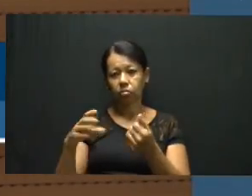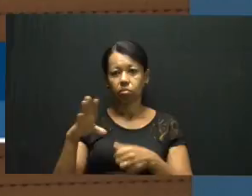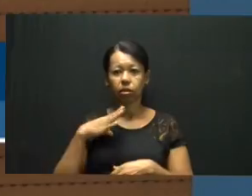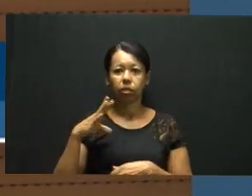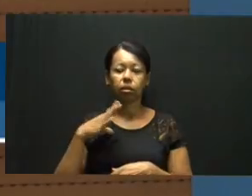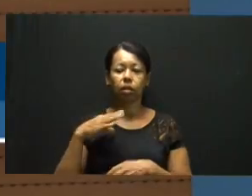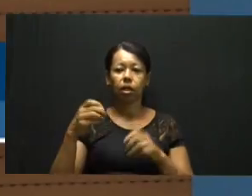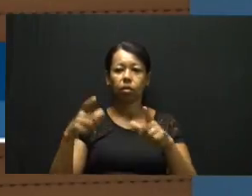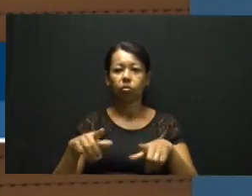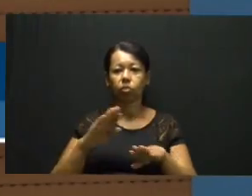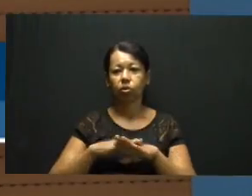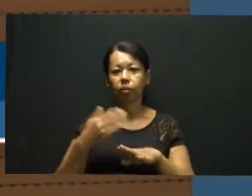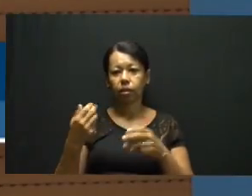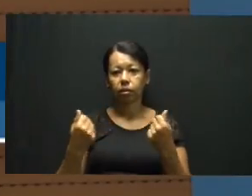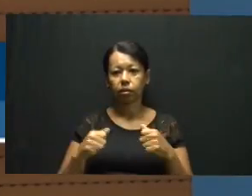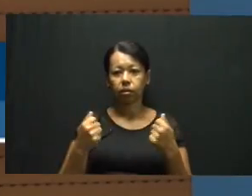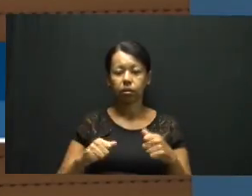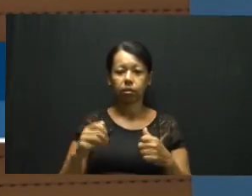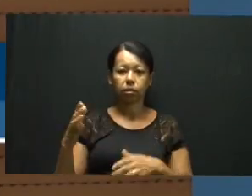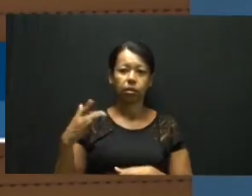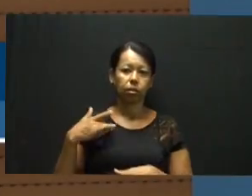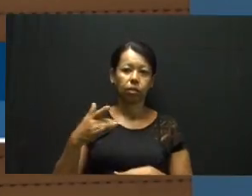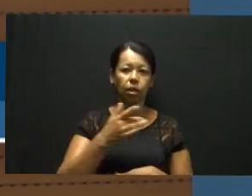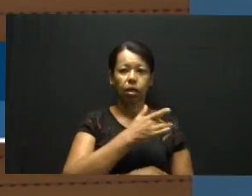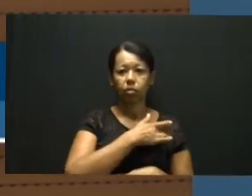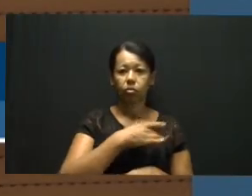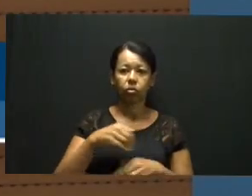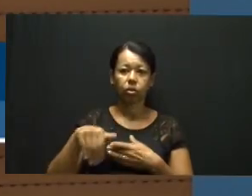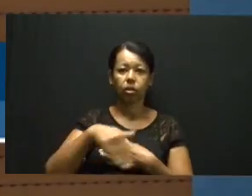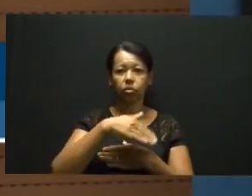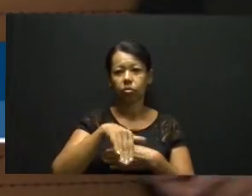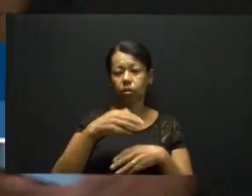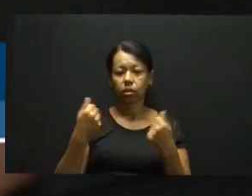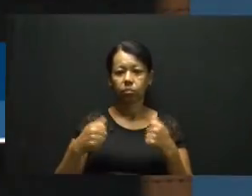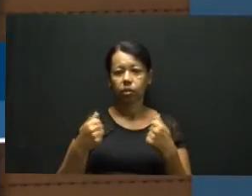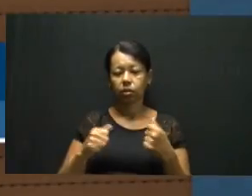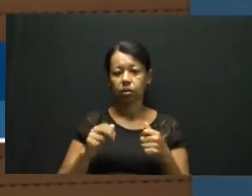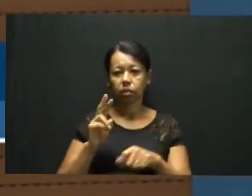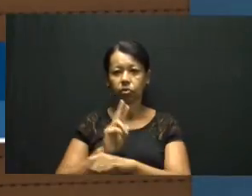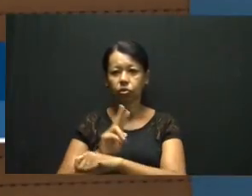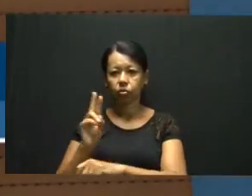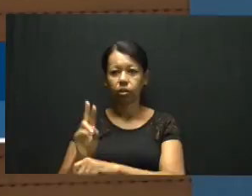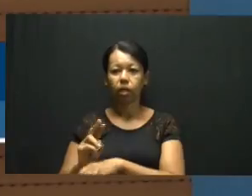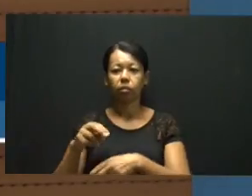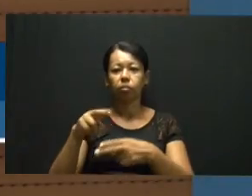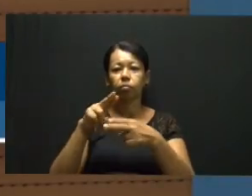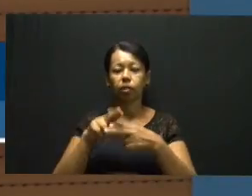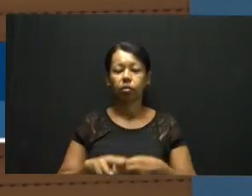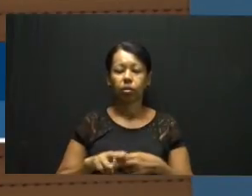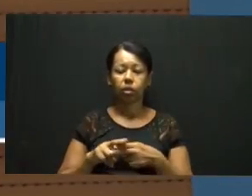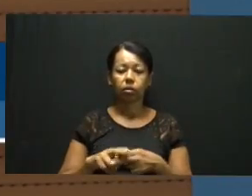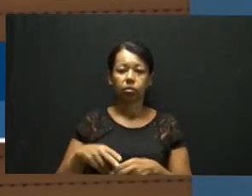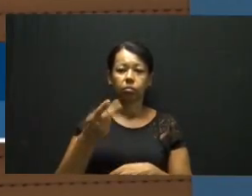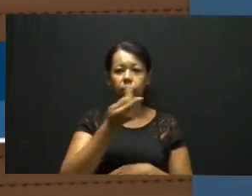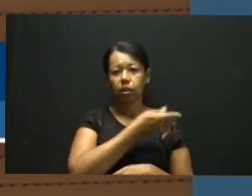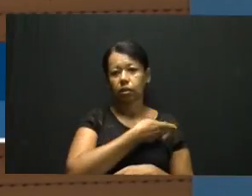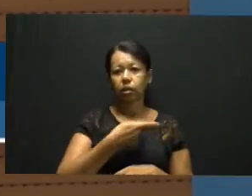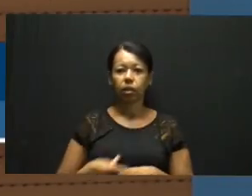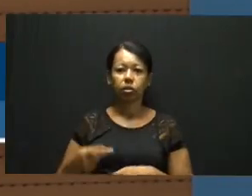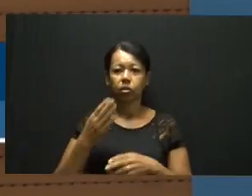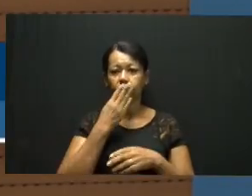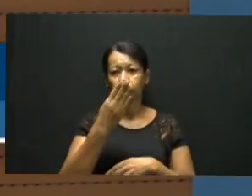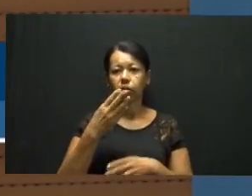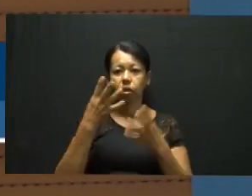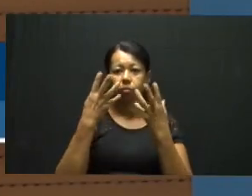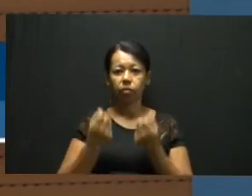aplicados na onde mais necessitam. Questão de saúde, questão hoje das ruas que estão necessitando de reparos. Então, por isso, senhor presidente, nobres pares, que eu peço a aprovação